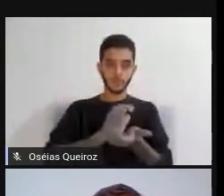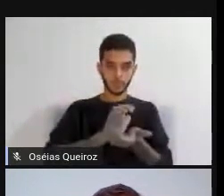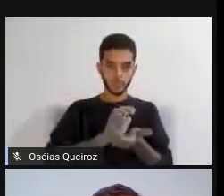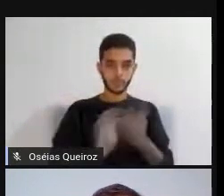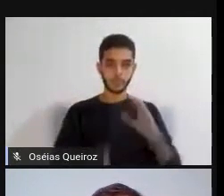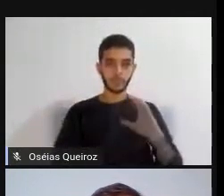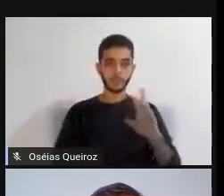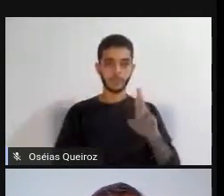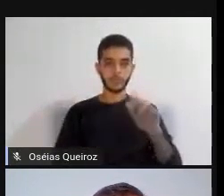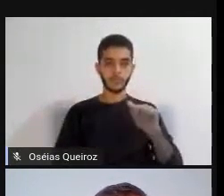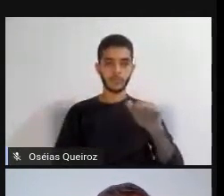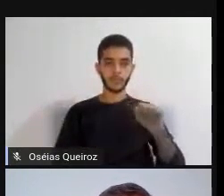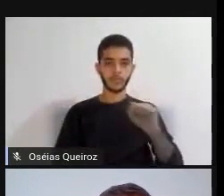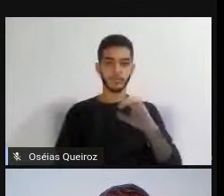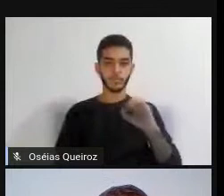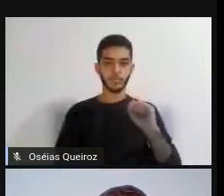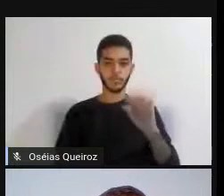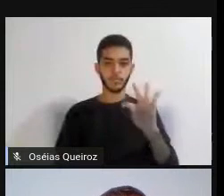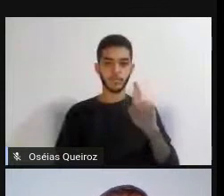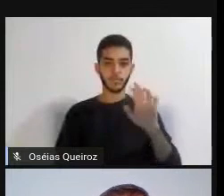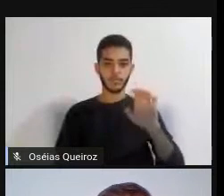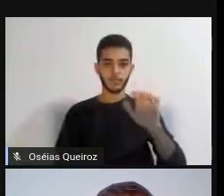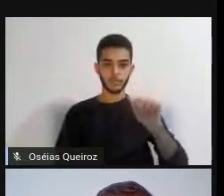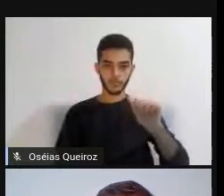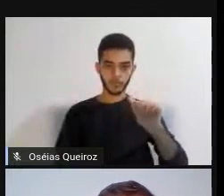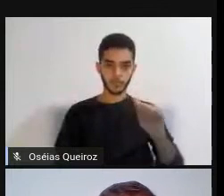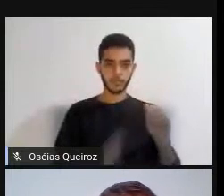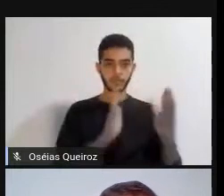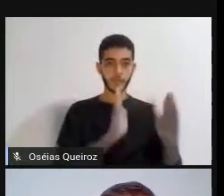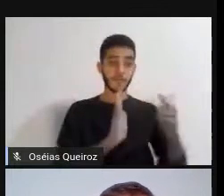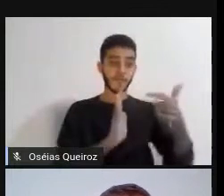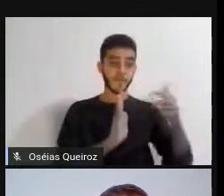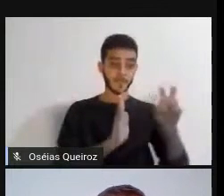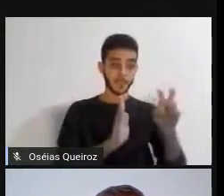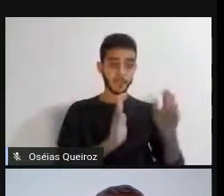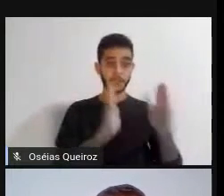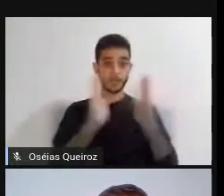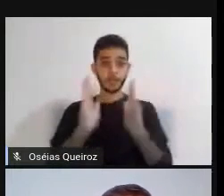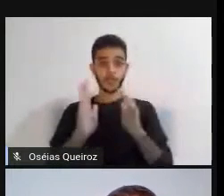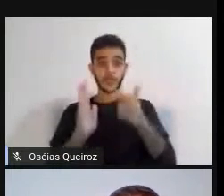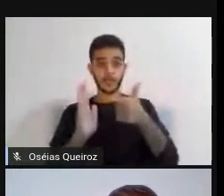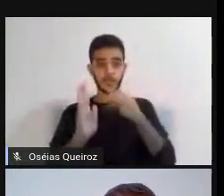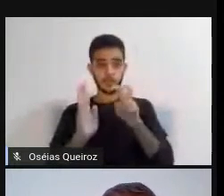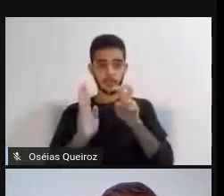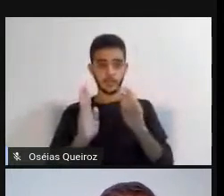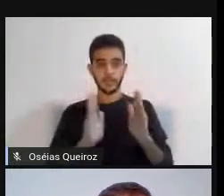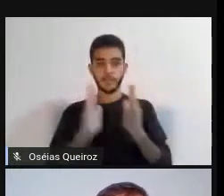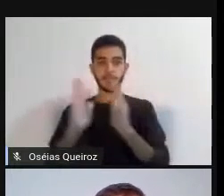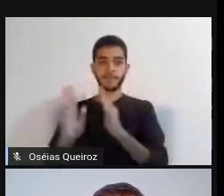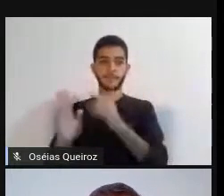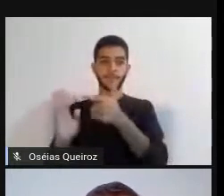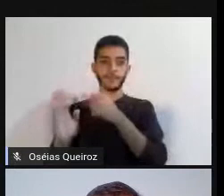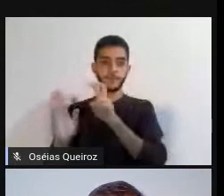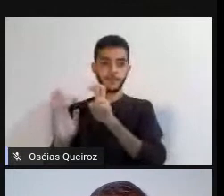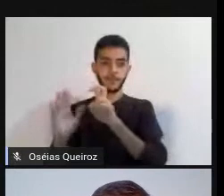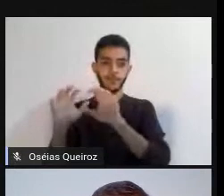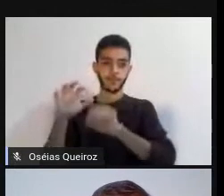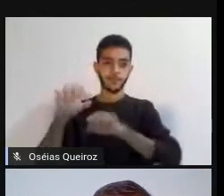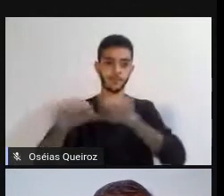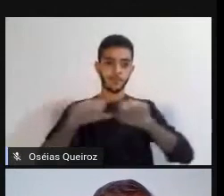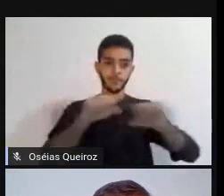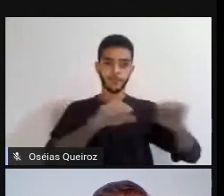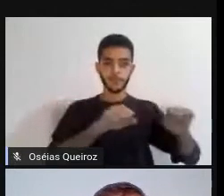cada período, 25 em novembro, 25 em janeiro e 25 em março, e analisamos o conteúdo estomacal por uma série